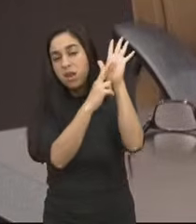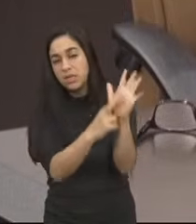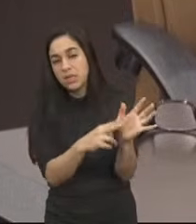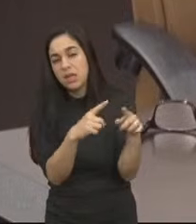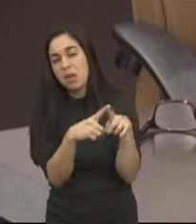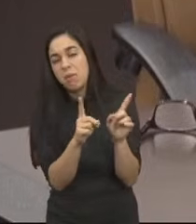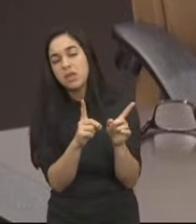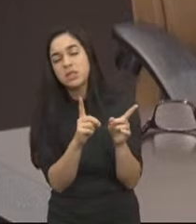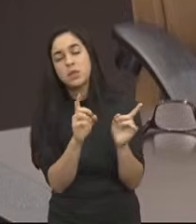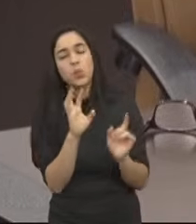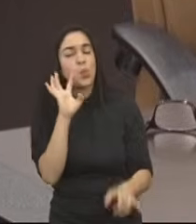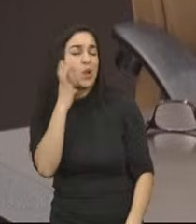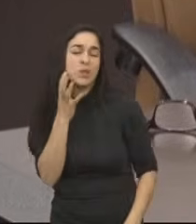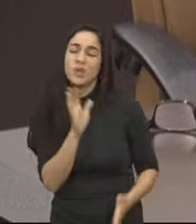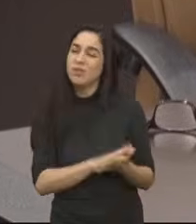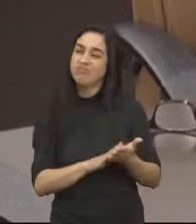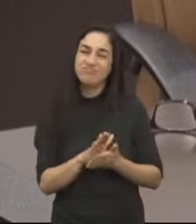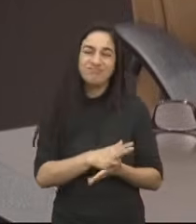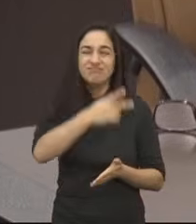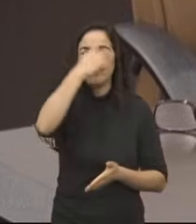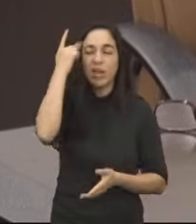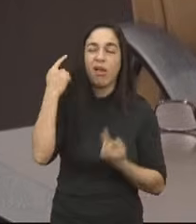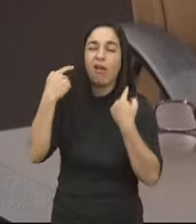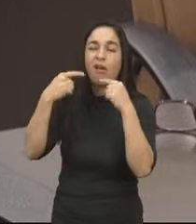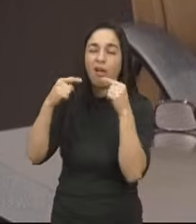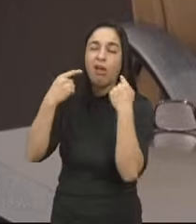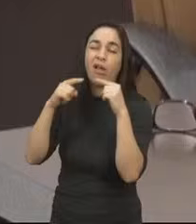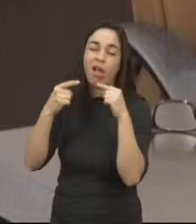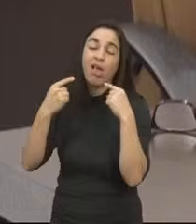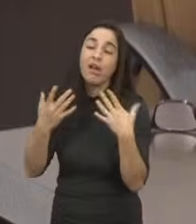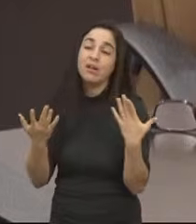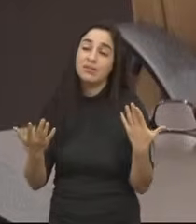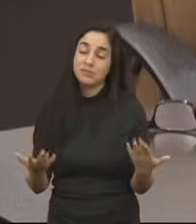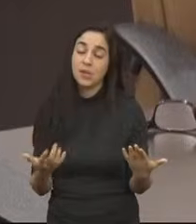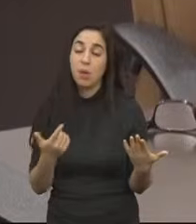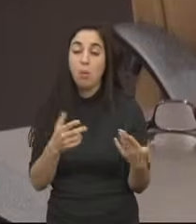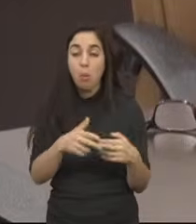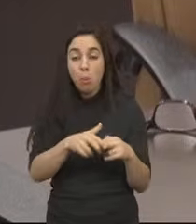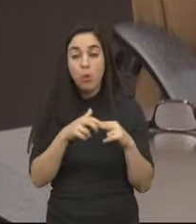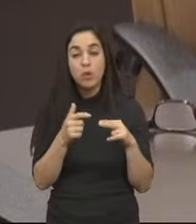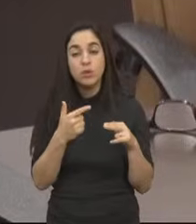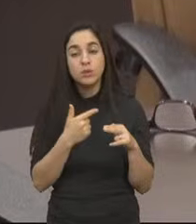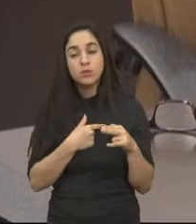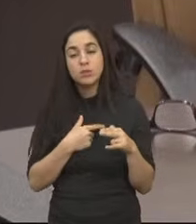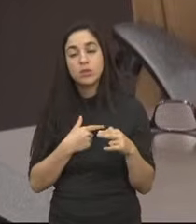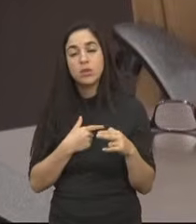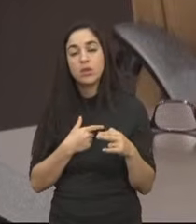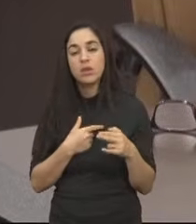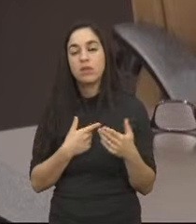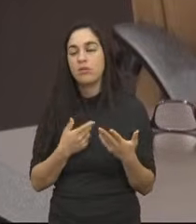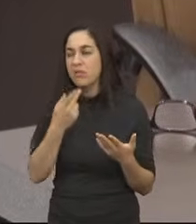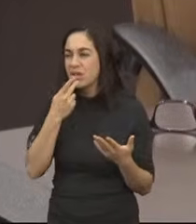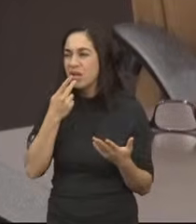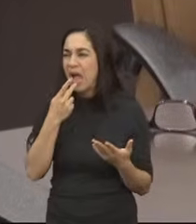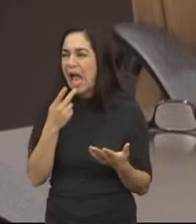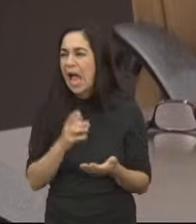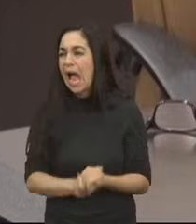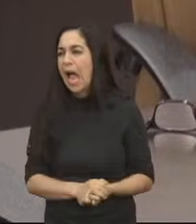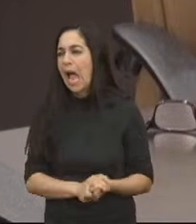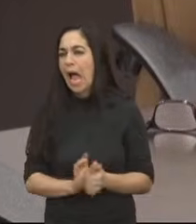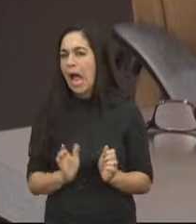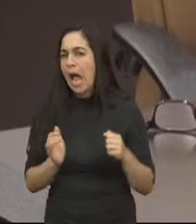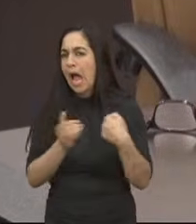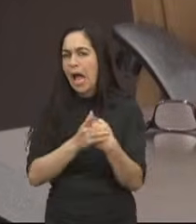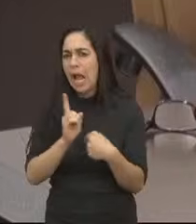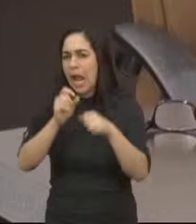nada, né? As pessoas criticam bastante, e é por isso que eu me posiciono contra qualquer tipo de privatização, né?